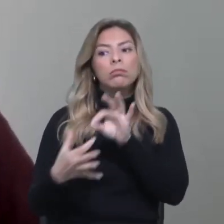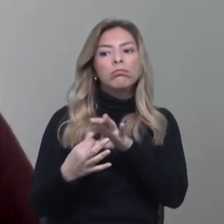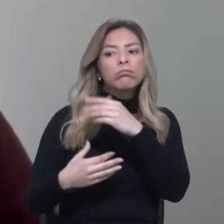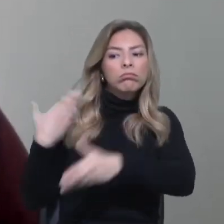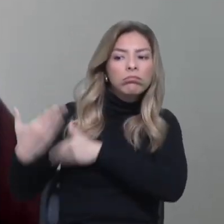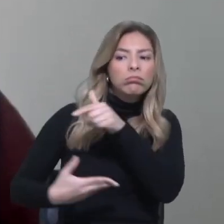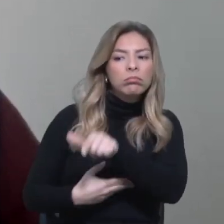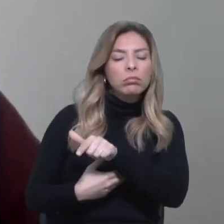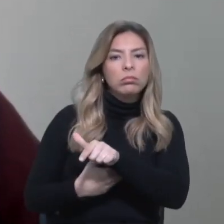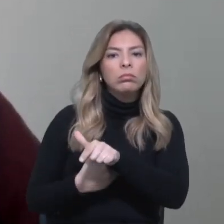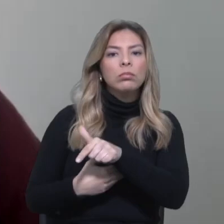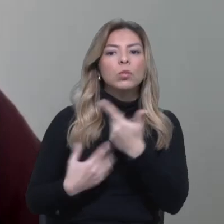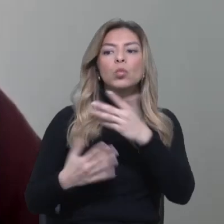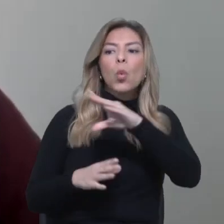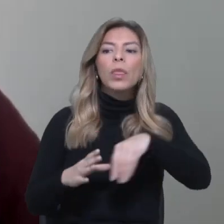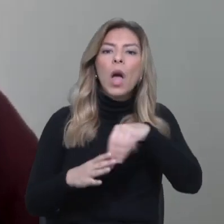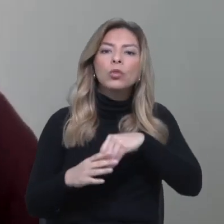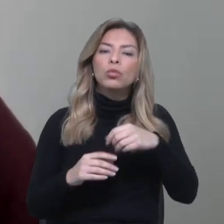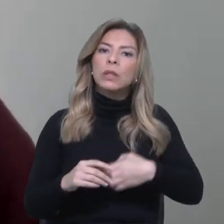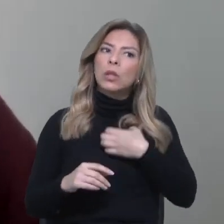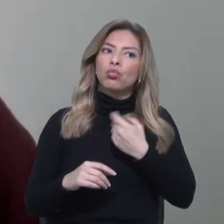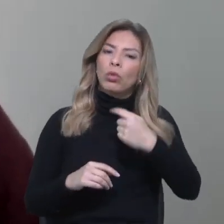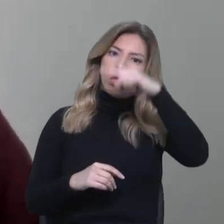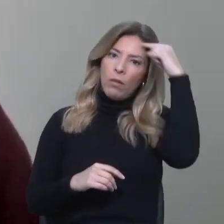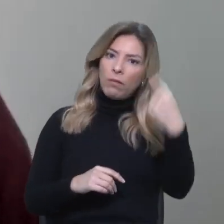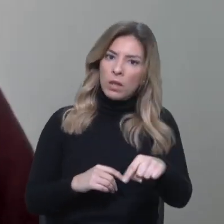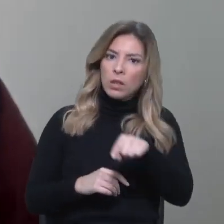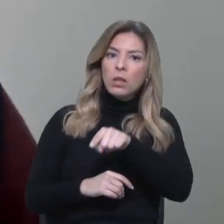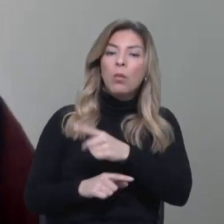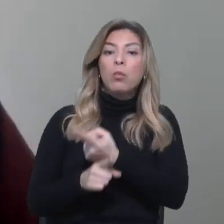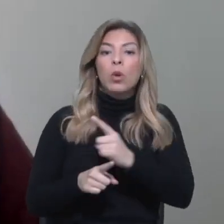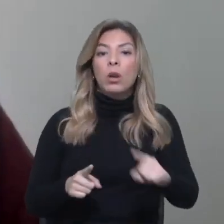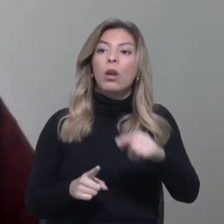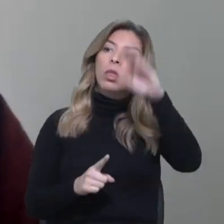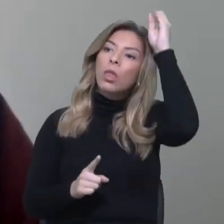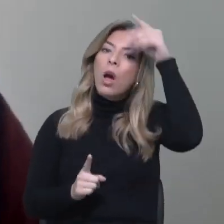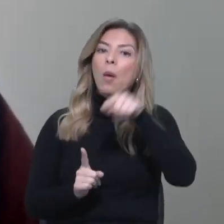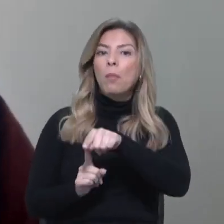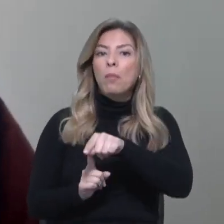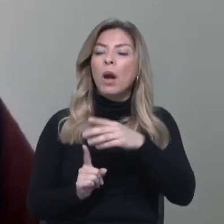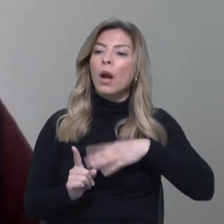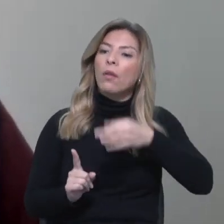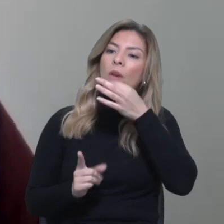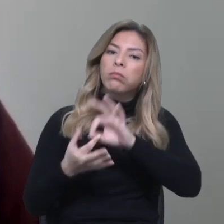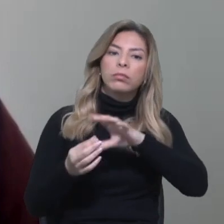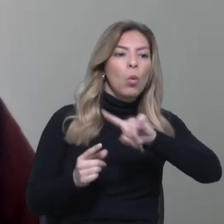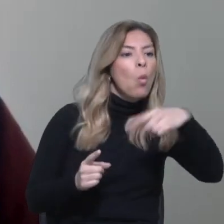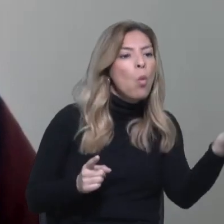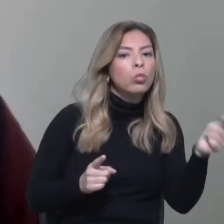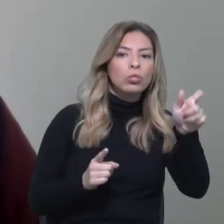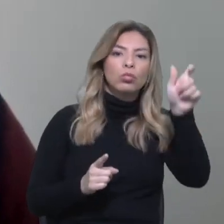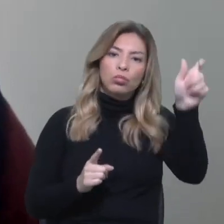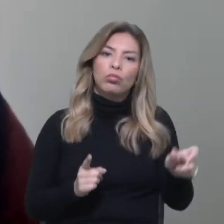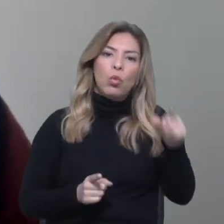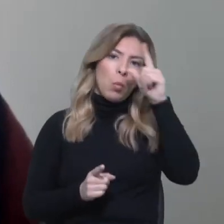sobreviver num contexto muito difícil em que Trump quer falar com o outro grande negociador, Vladimir